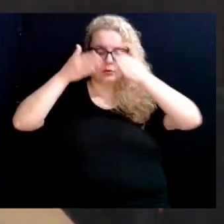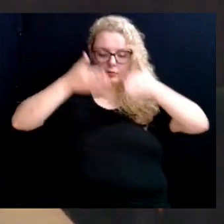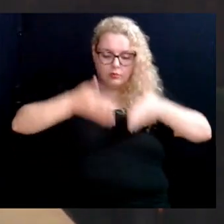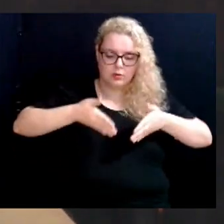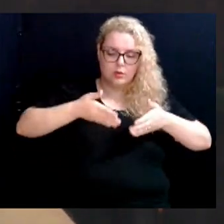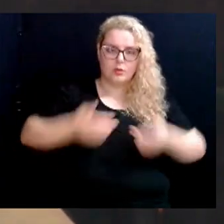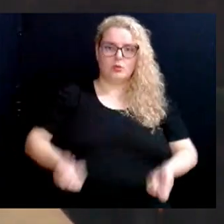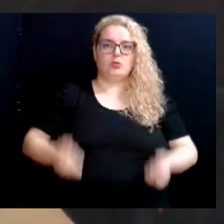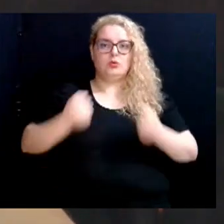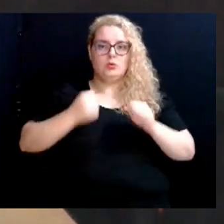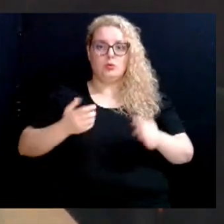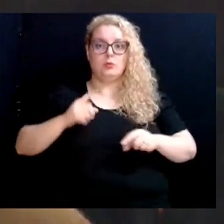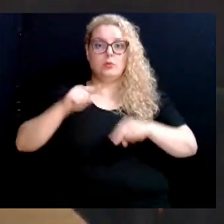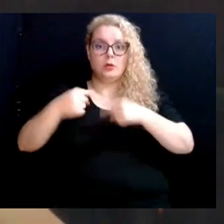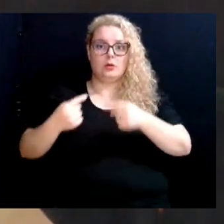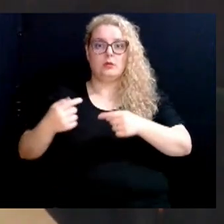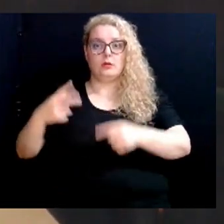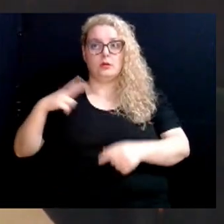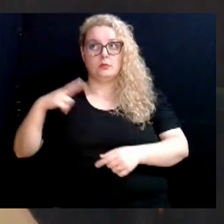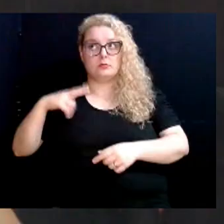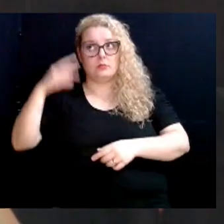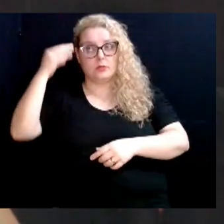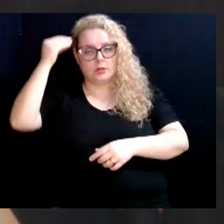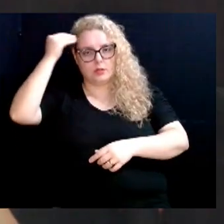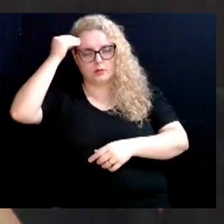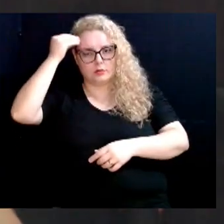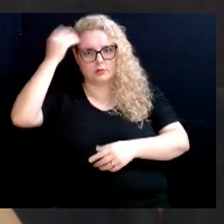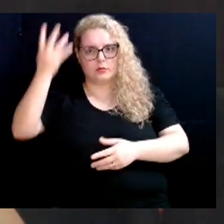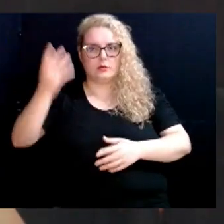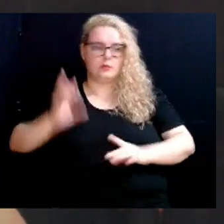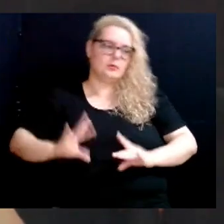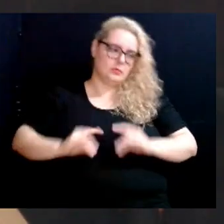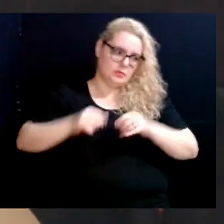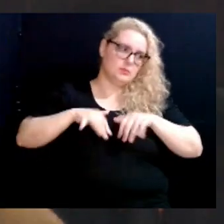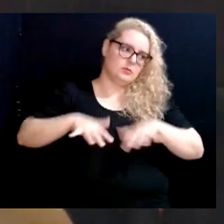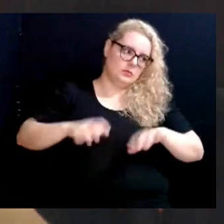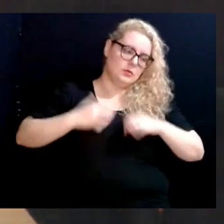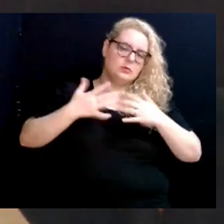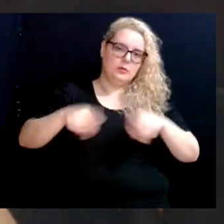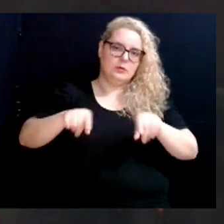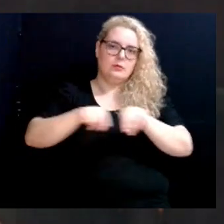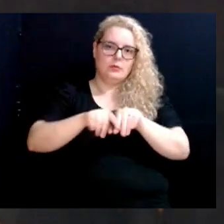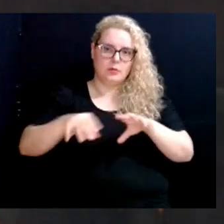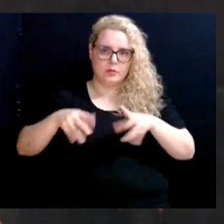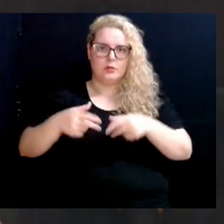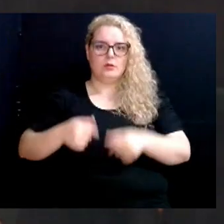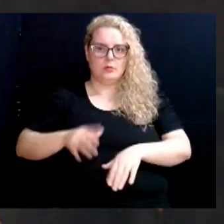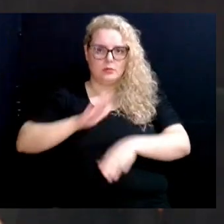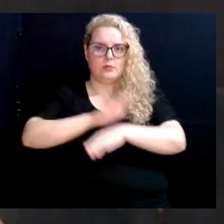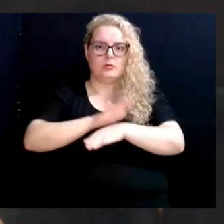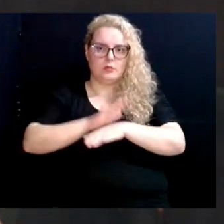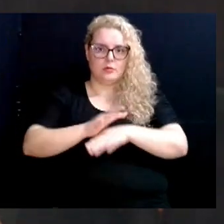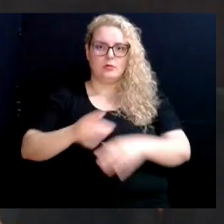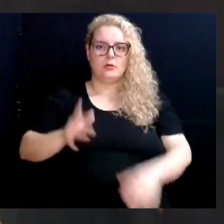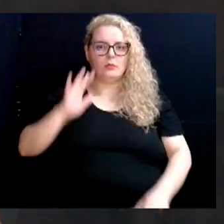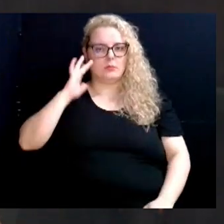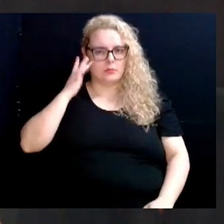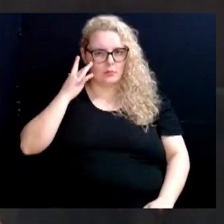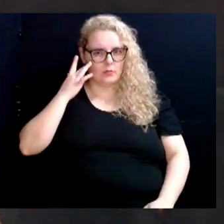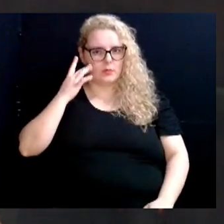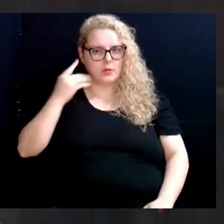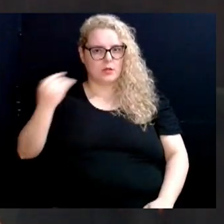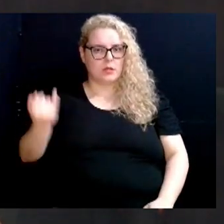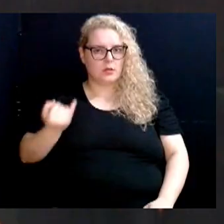suas obrigações particulares. Fora os hormônios também que libera, né? Então, tudo isso também vai ajudando. Mas acho que o essencial